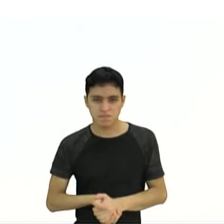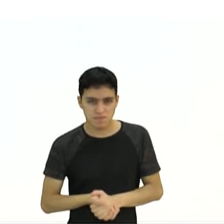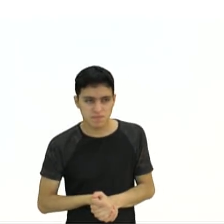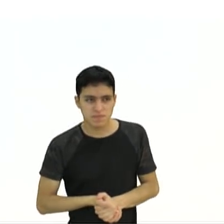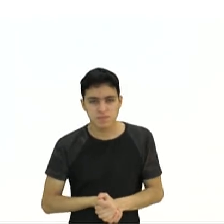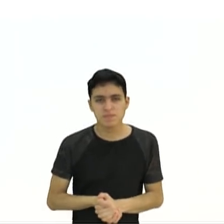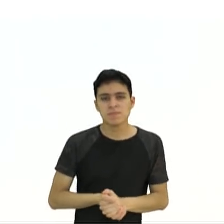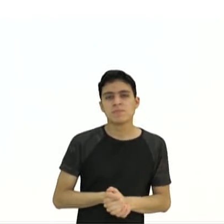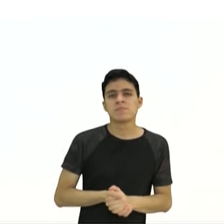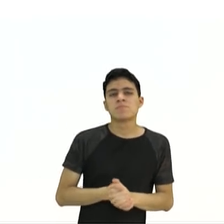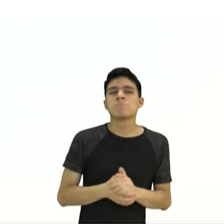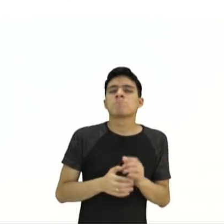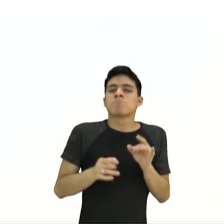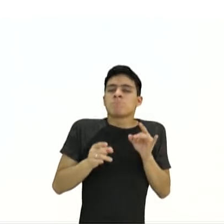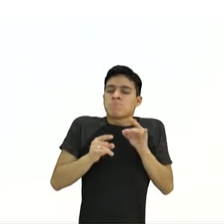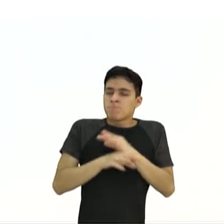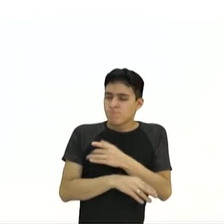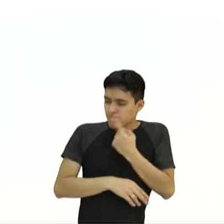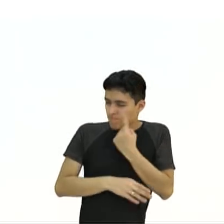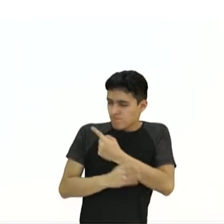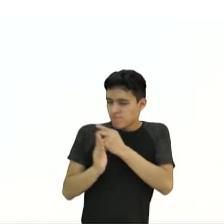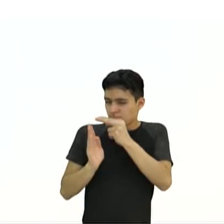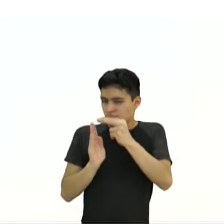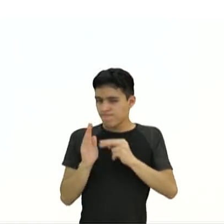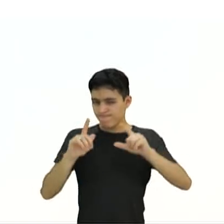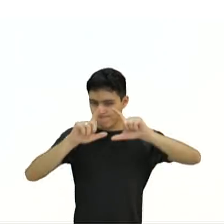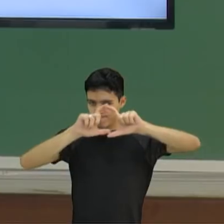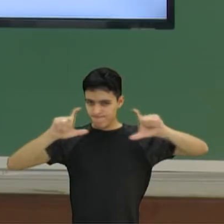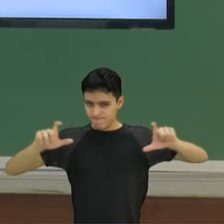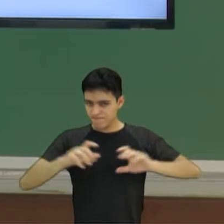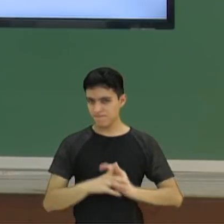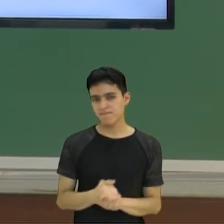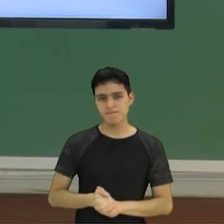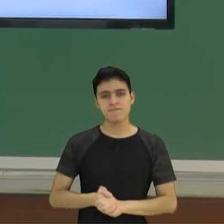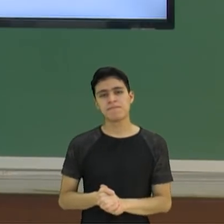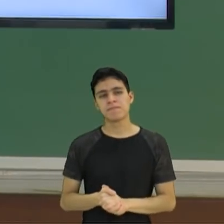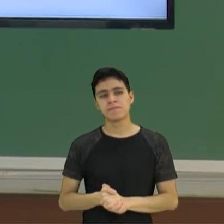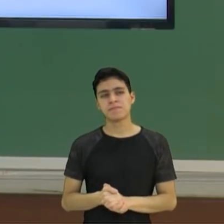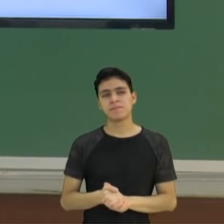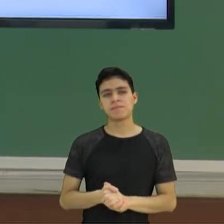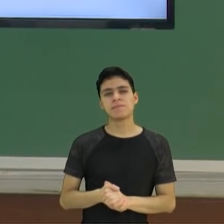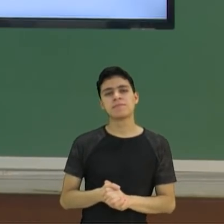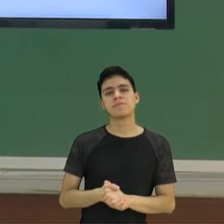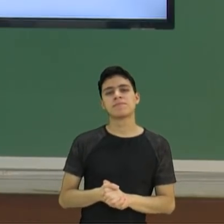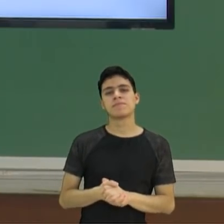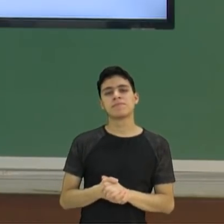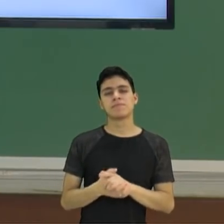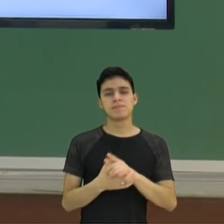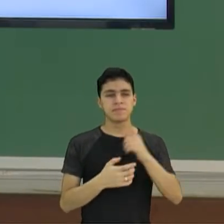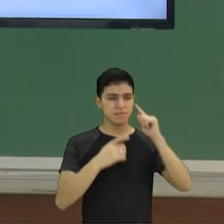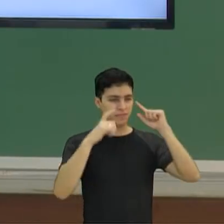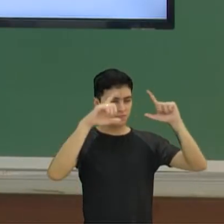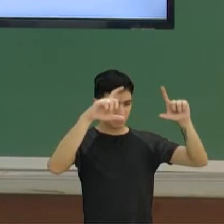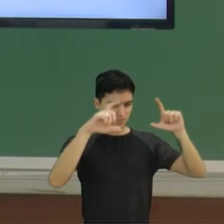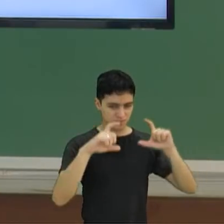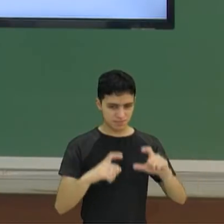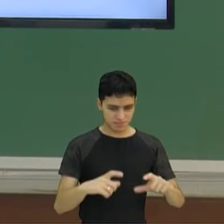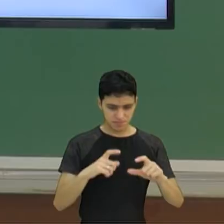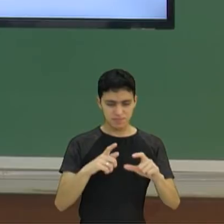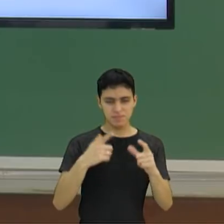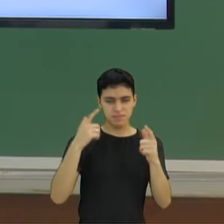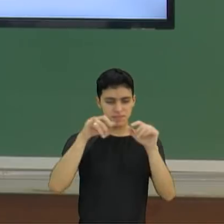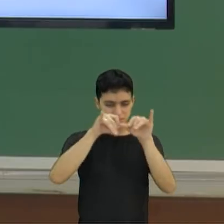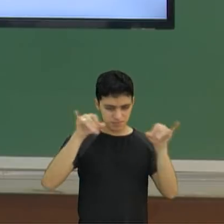Aproveitando que encerramos aqui a leitura do fragmento da nossa notícia, né, os parágrafos iniciais da